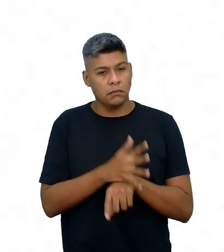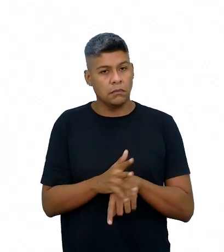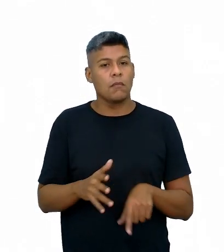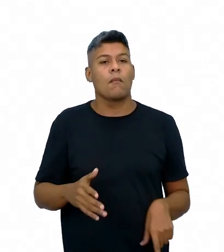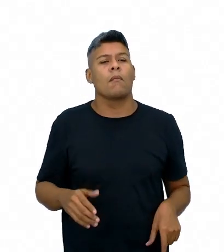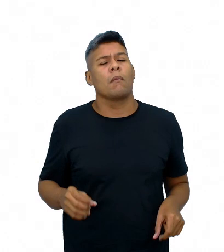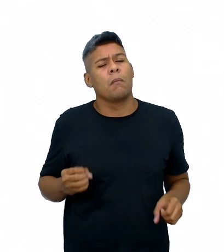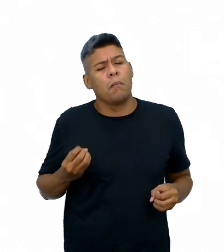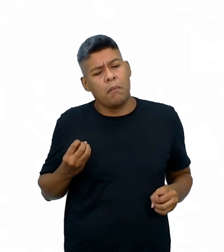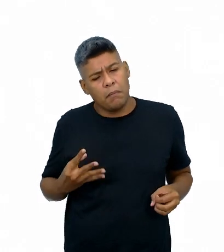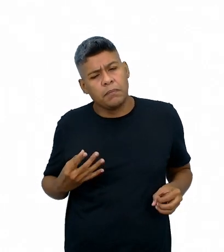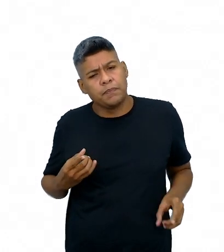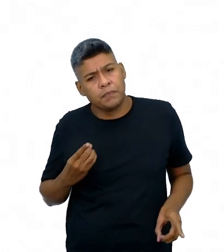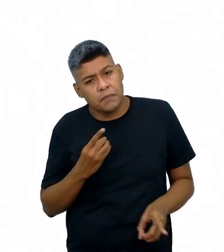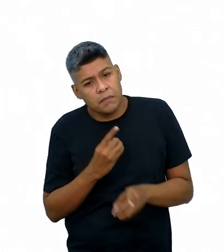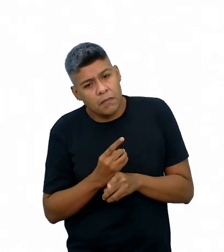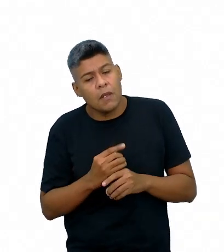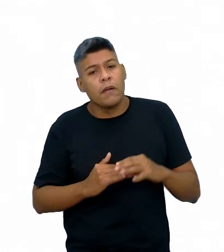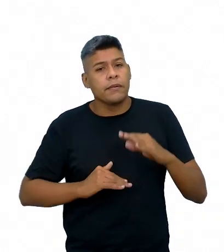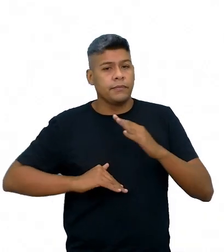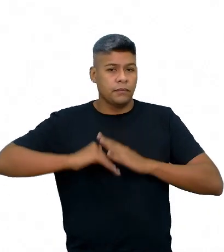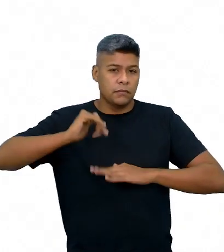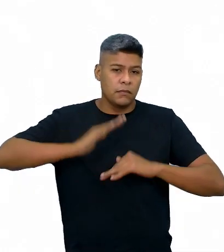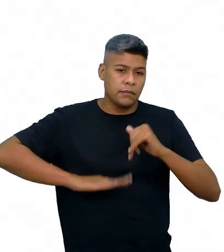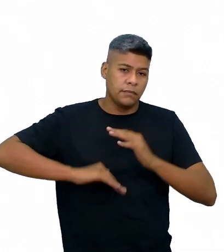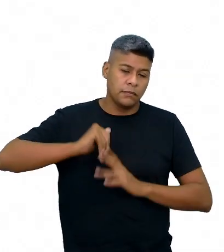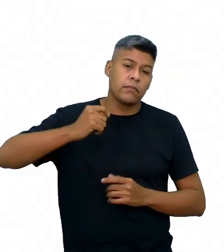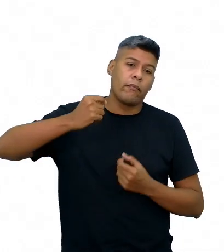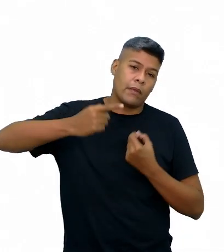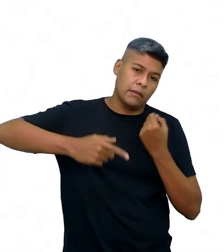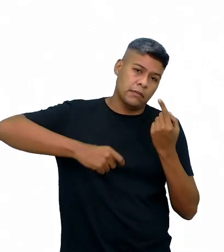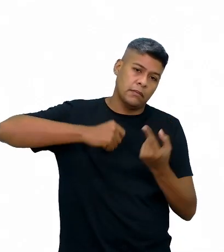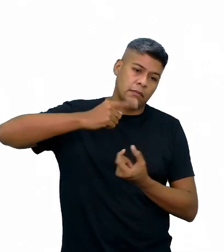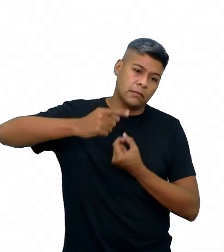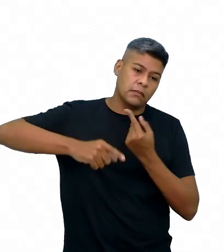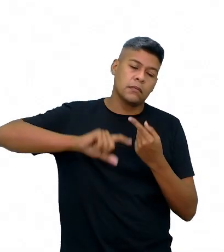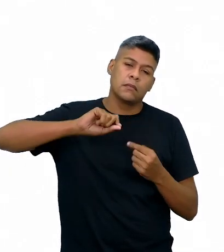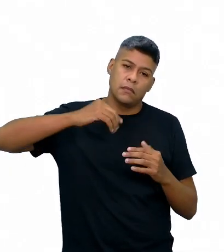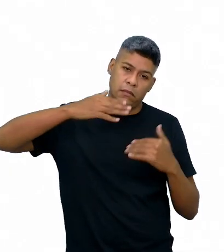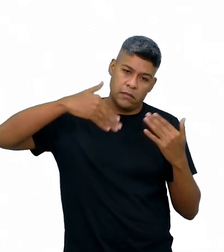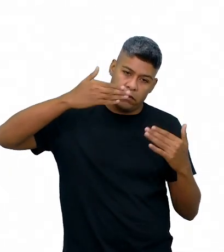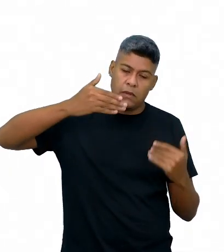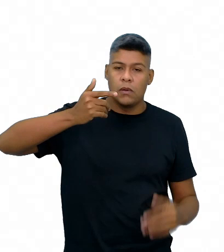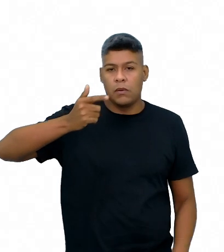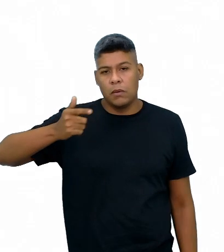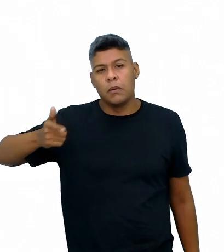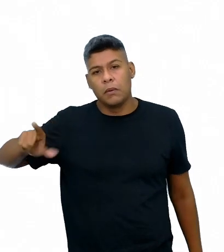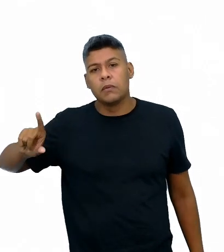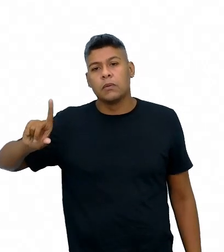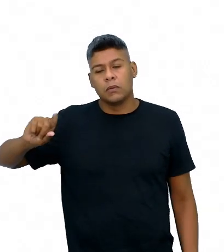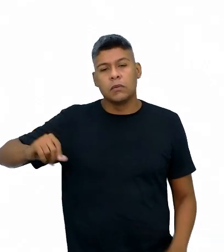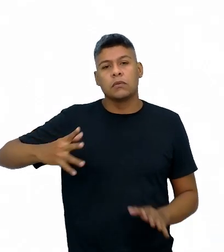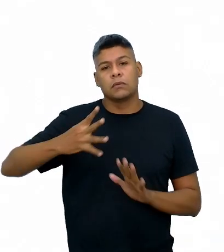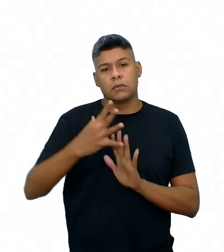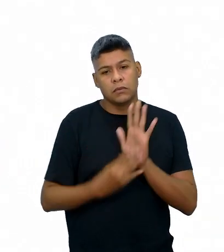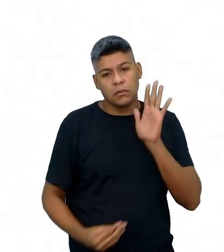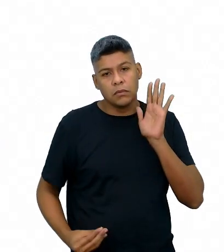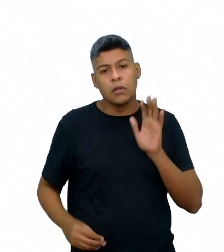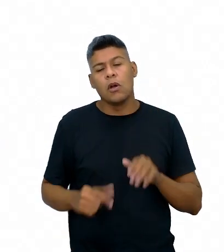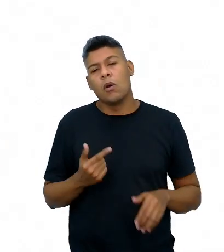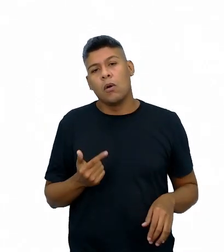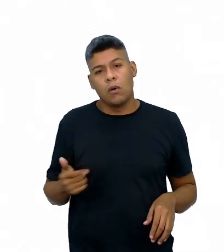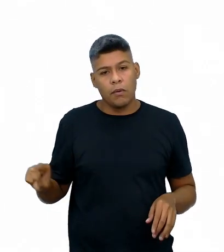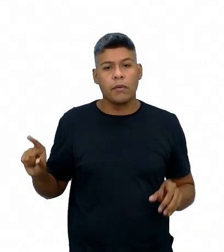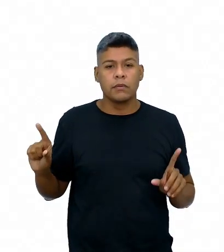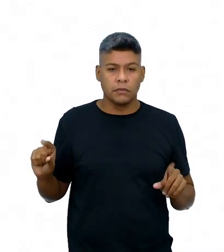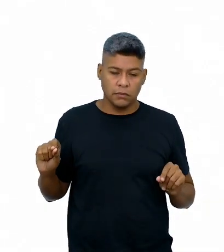um encontro de habilidades, algumas a serem desenvolvidas, outras a serem copiadas, outras a